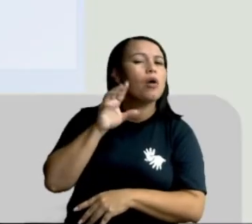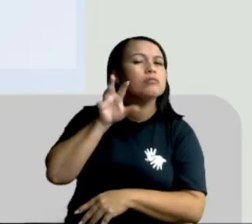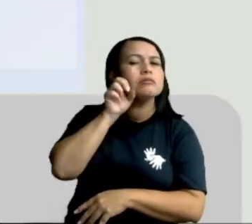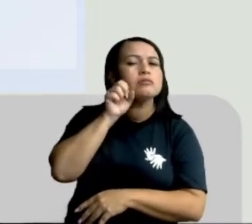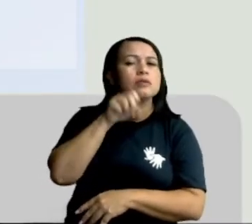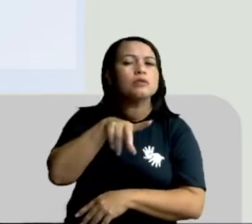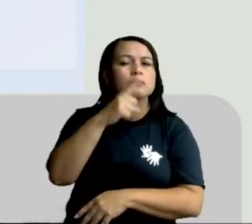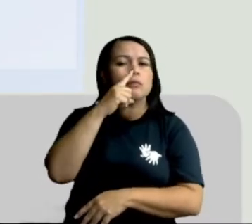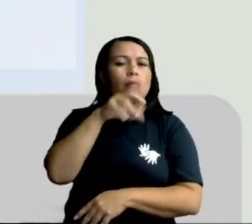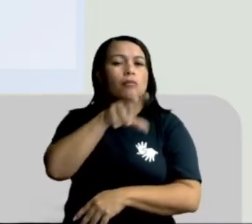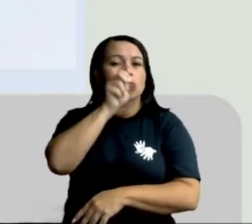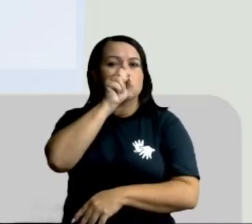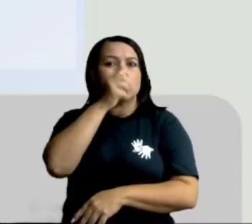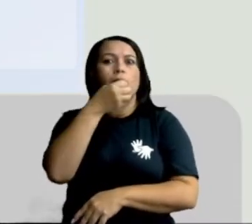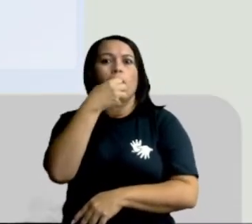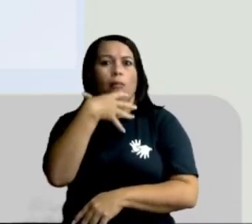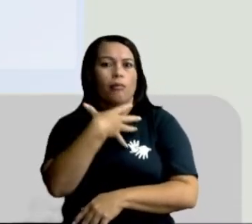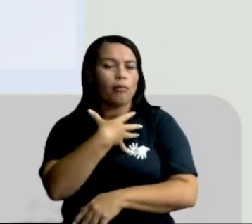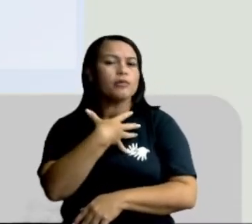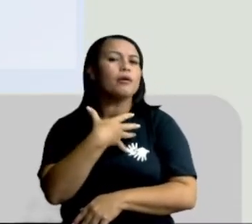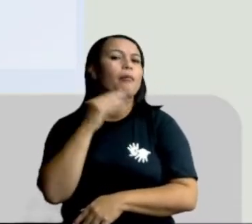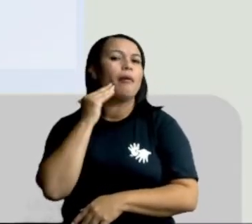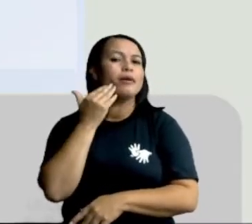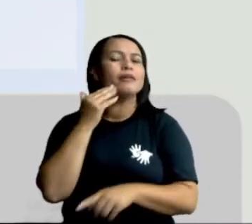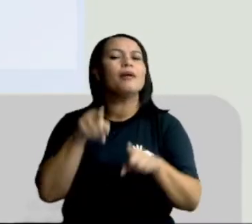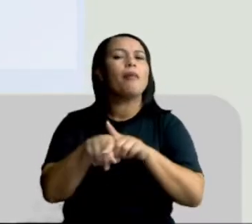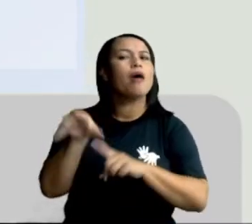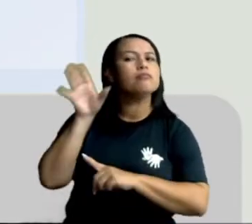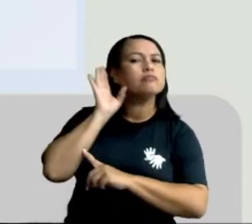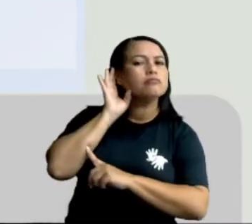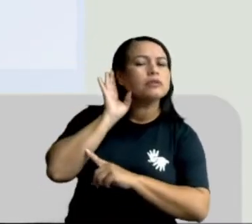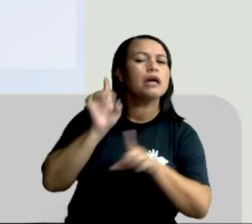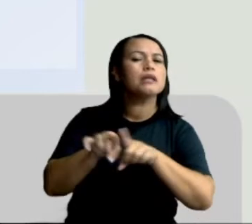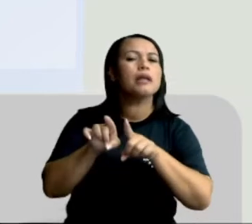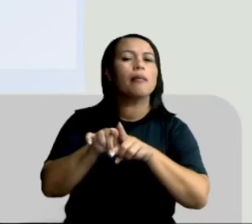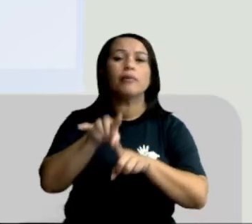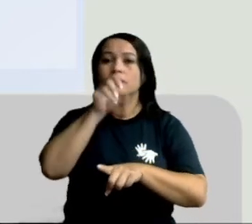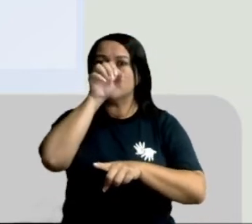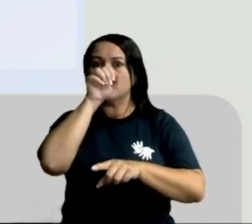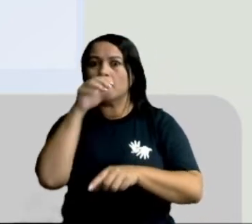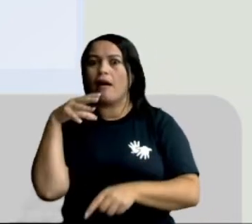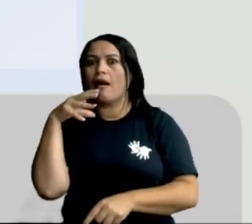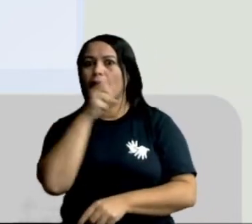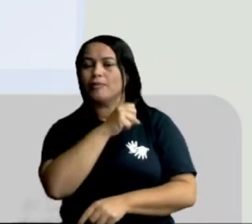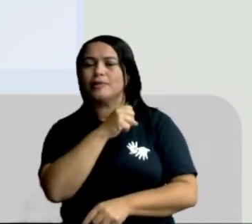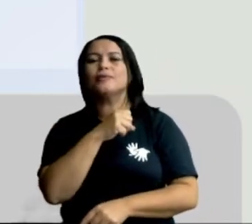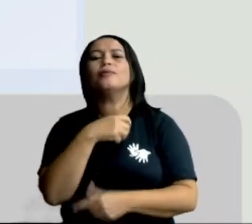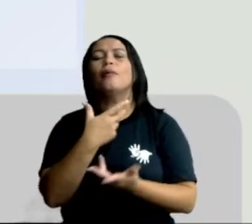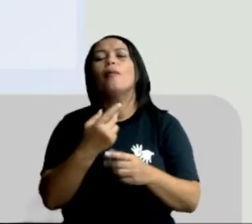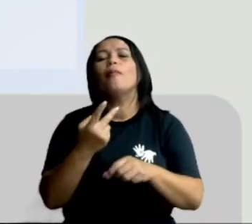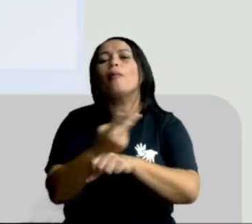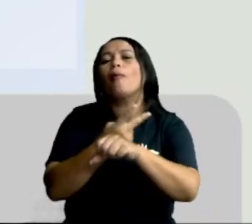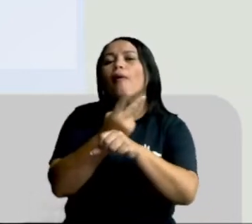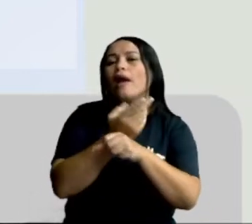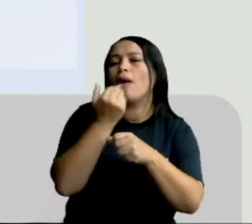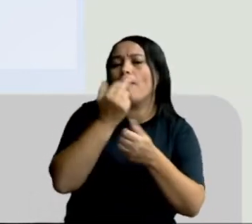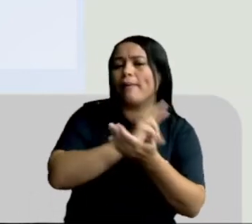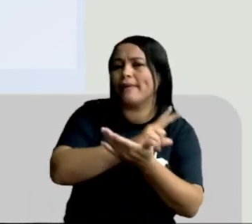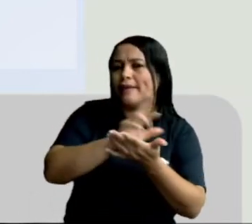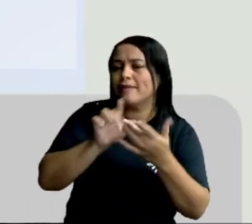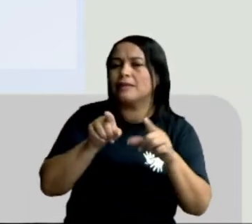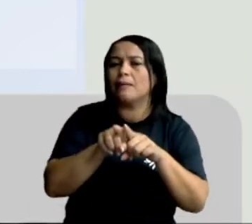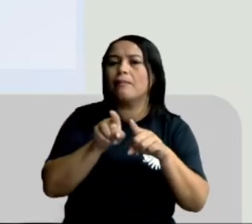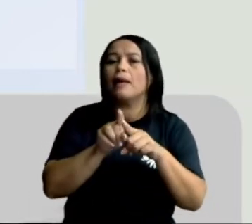olfato muito bom. O olfato e a audição são seus aliados na caça, da alimentação e na defesa